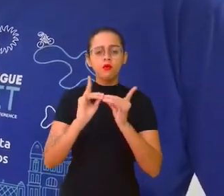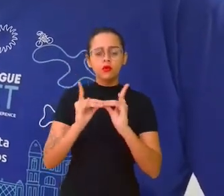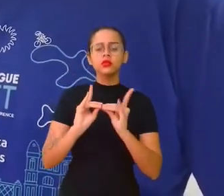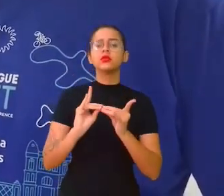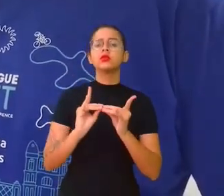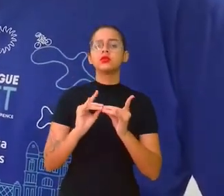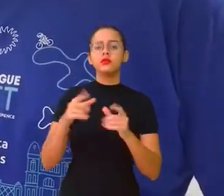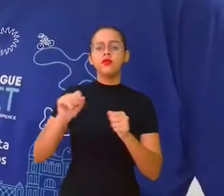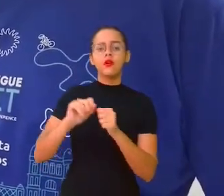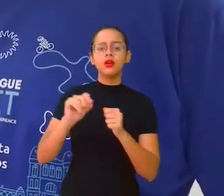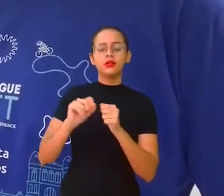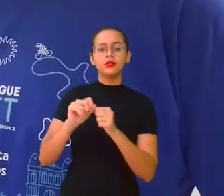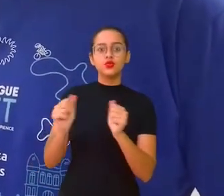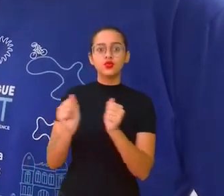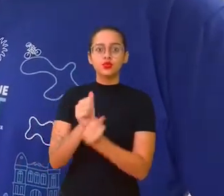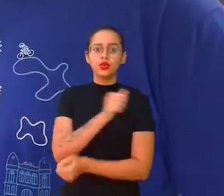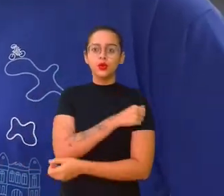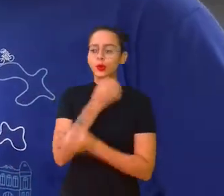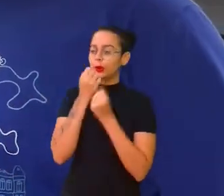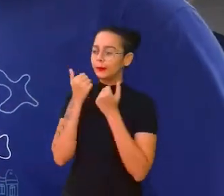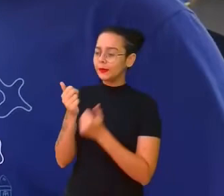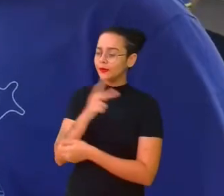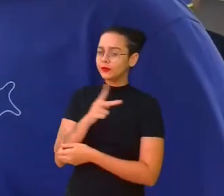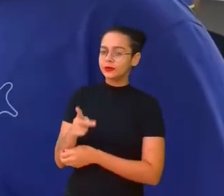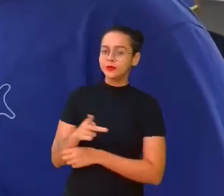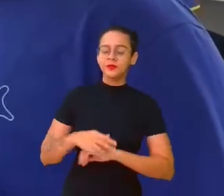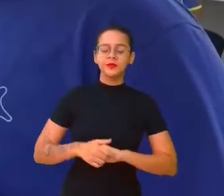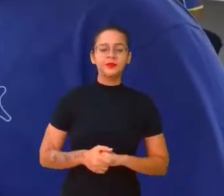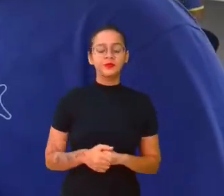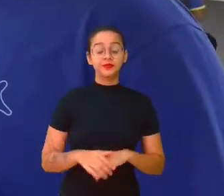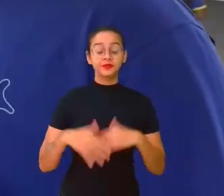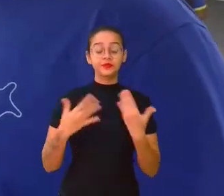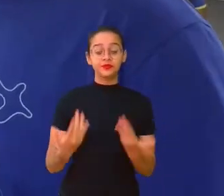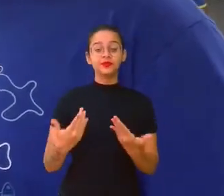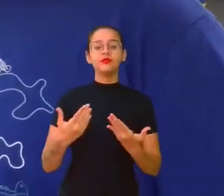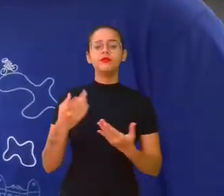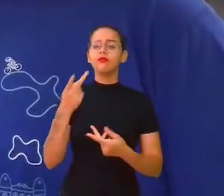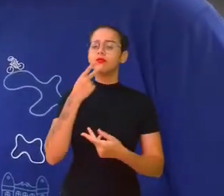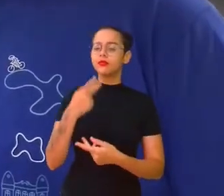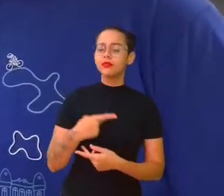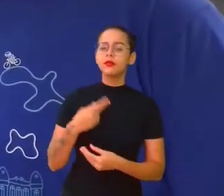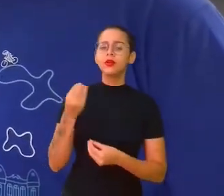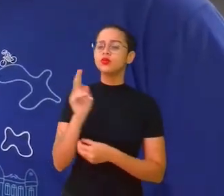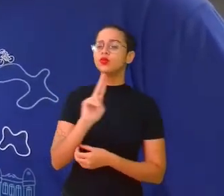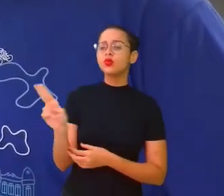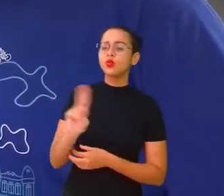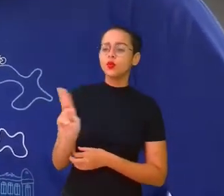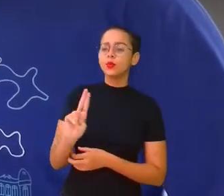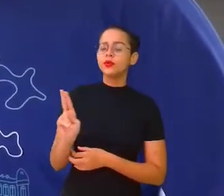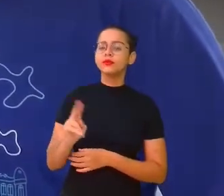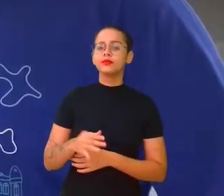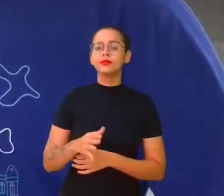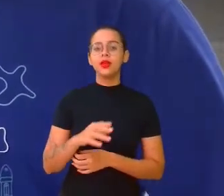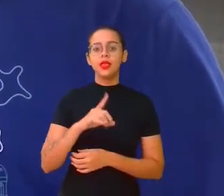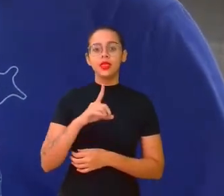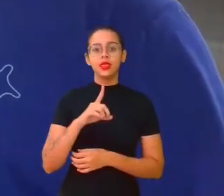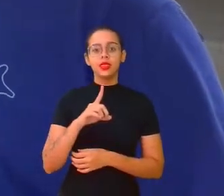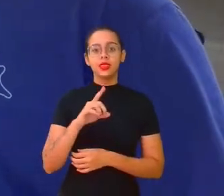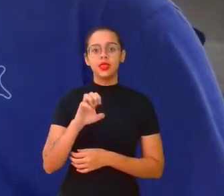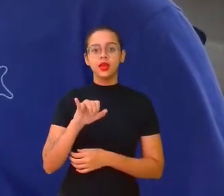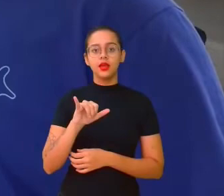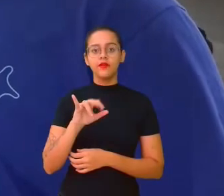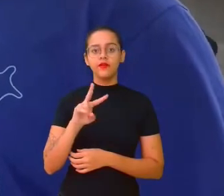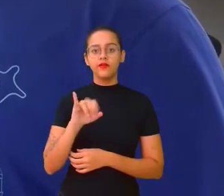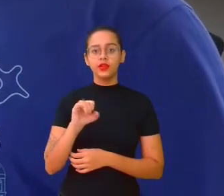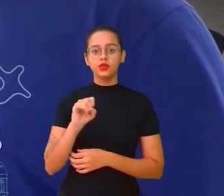aqui fazendo com os estudantes. Tudo bom, professor? Então, diz a gente qual é seu nome primeiro, né, gente? Meu nome é Davidson. E